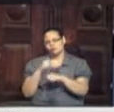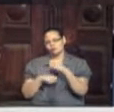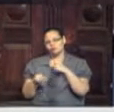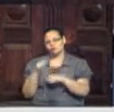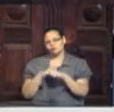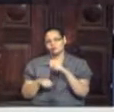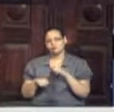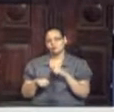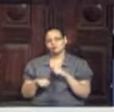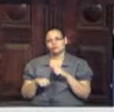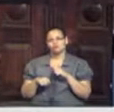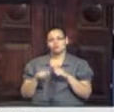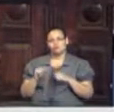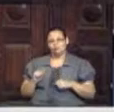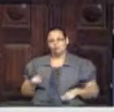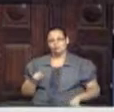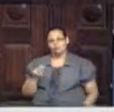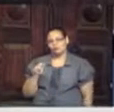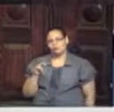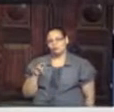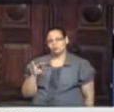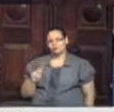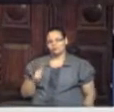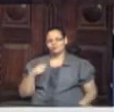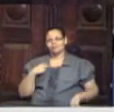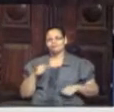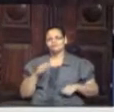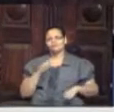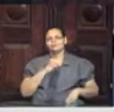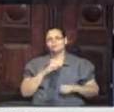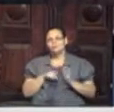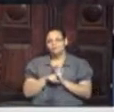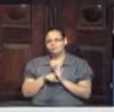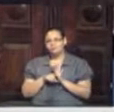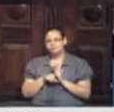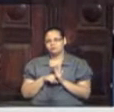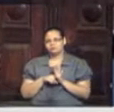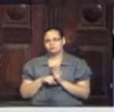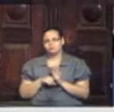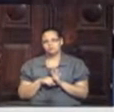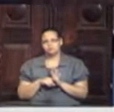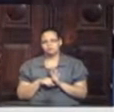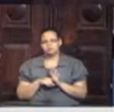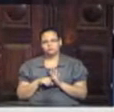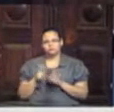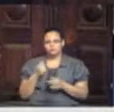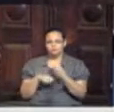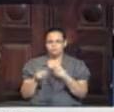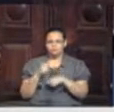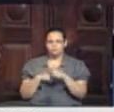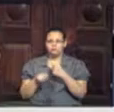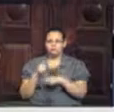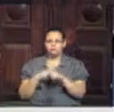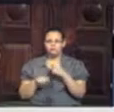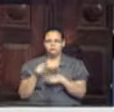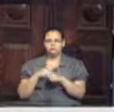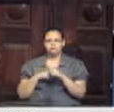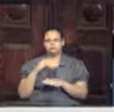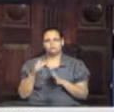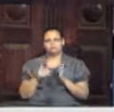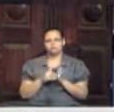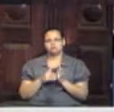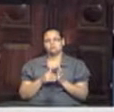A auditoria que deveria ser feita é no Estado como um todo, na administração como um toda.